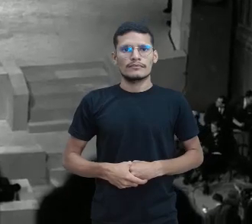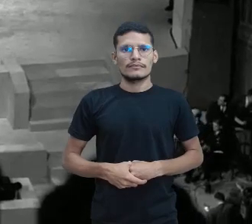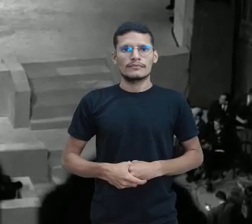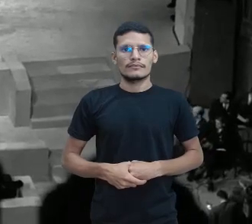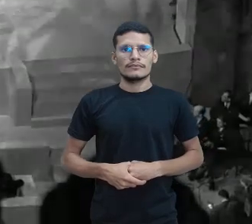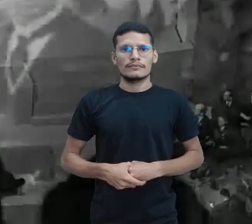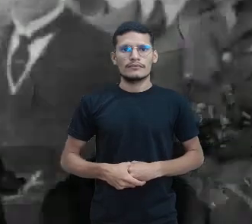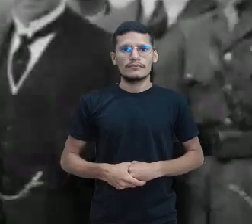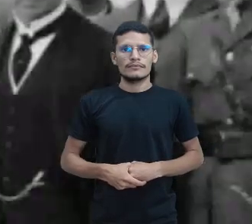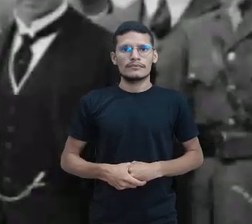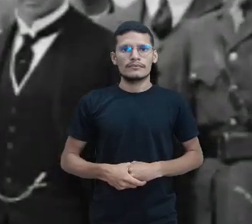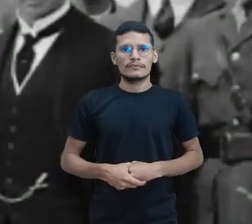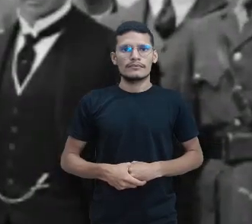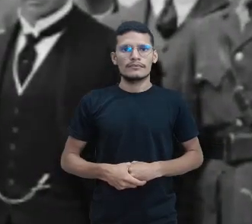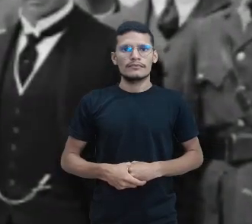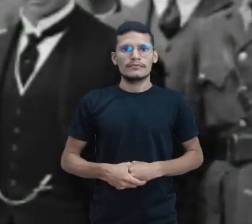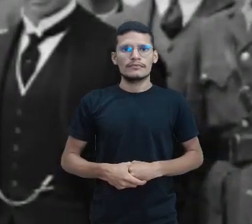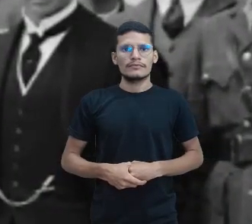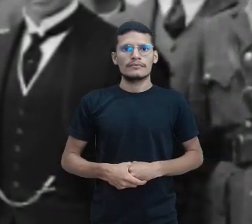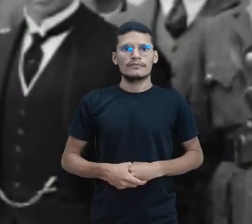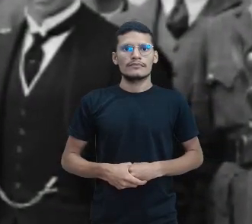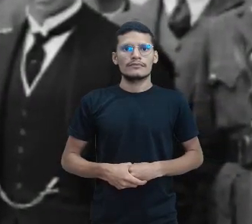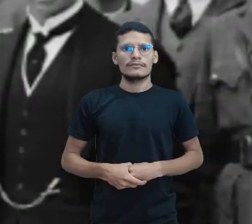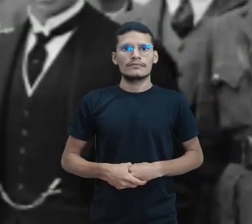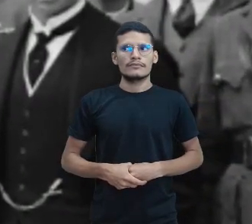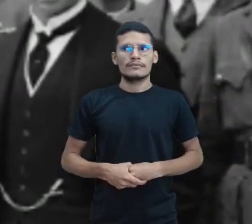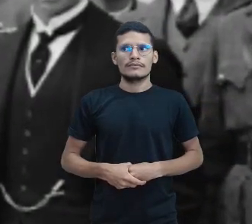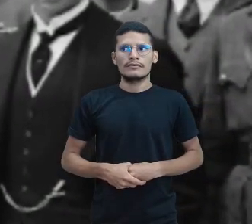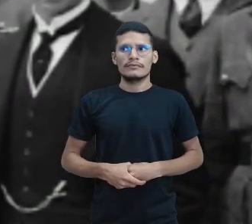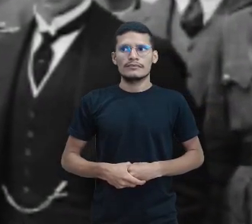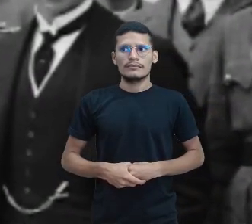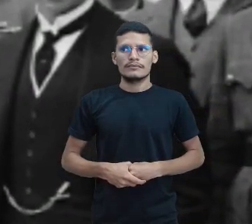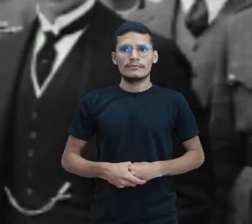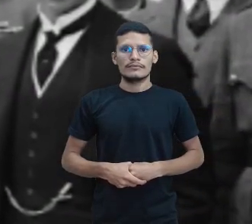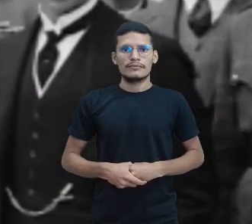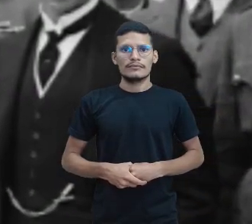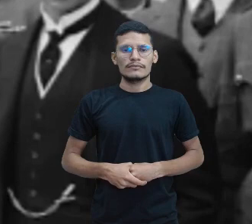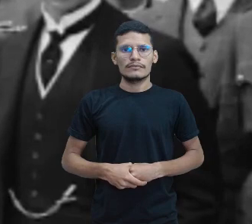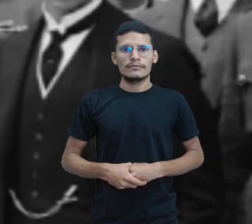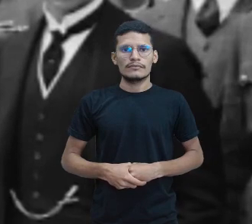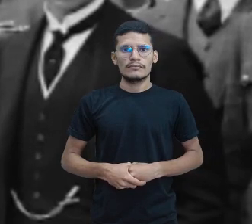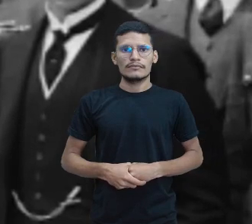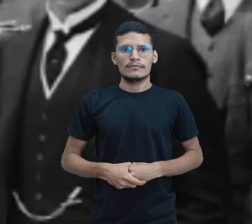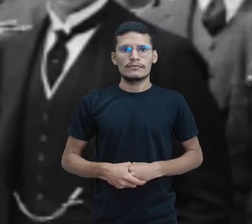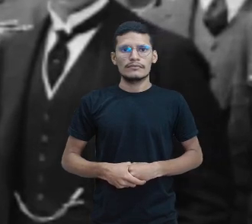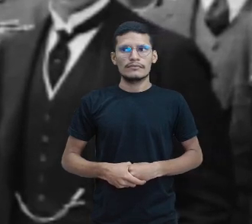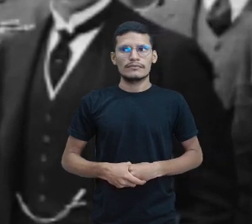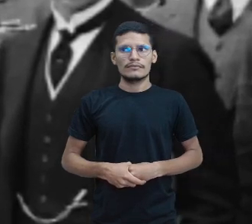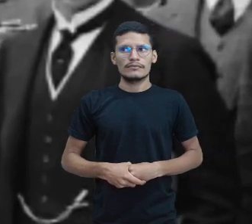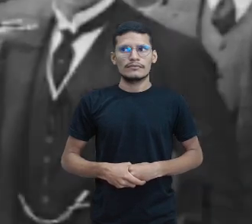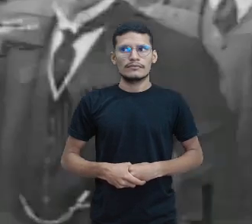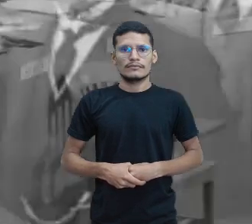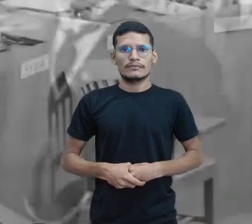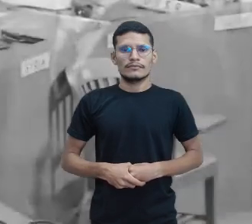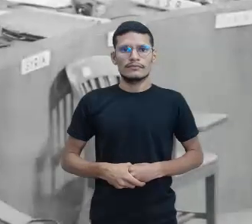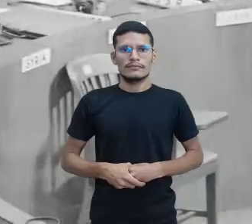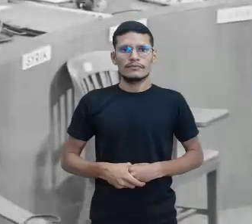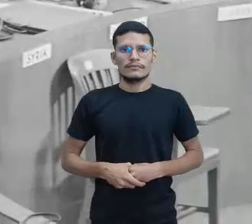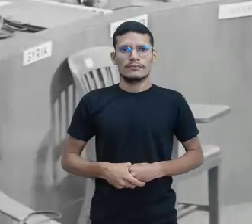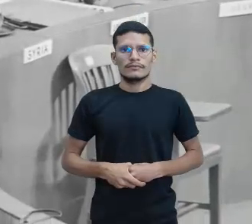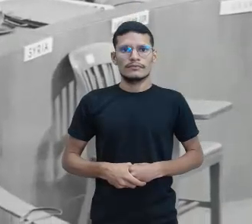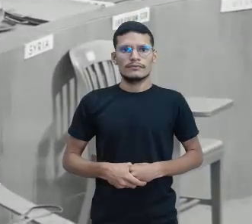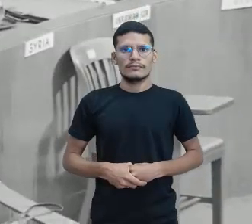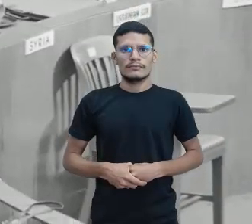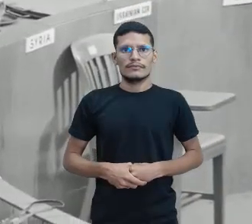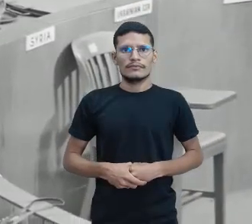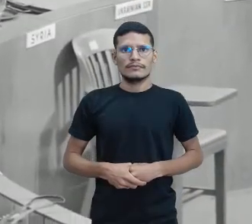era administrada pelo Reino Unido, sob mandato recebido em 1922 da Liga das Nações. Após o